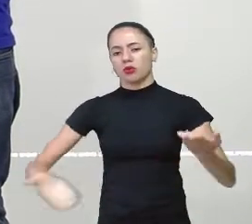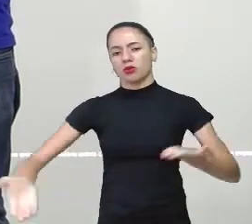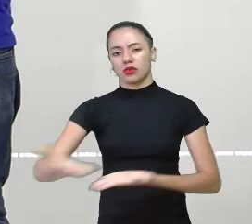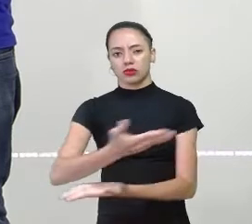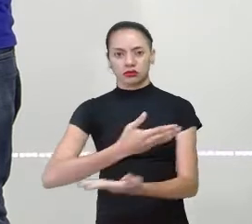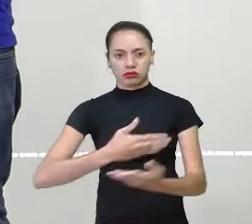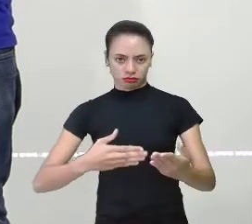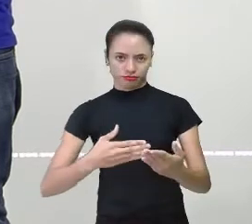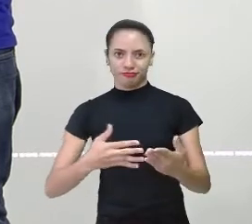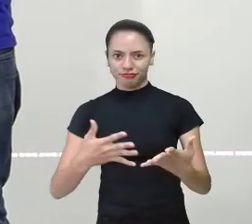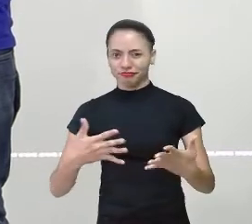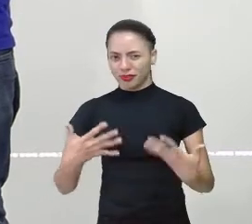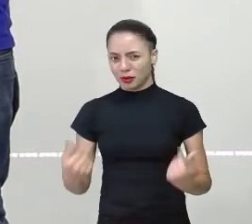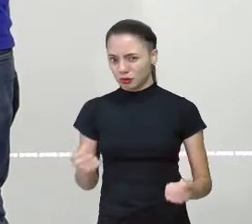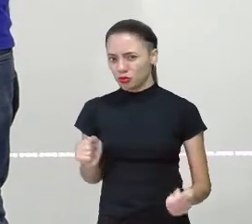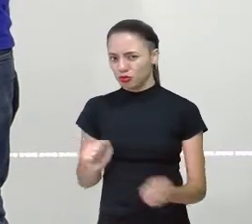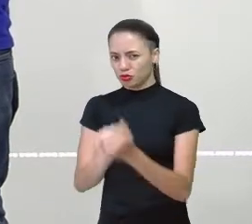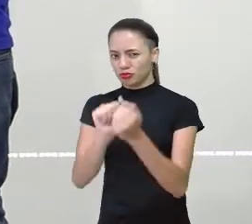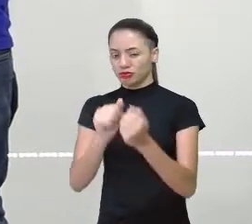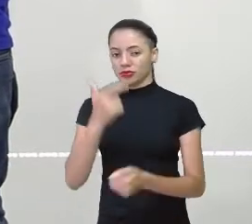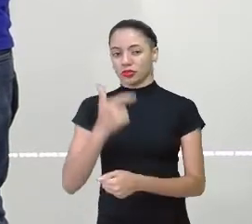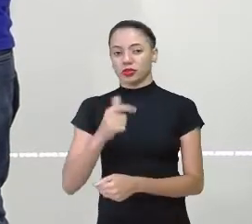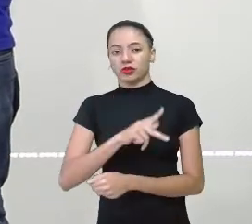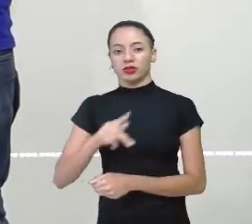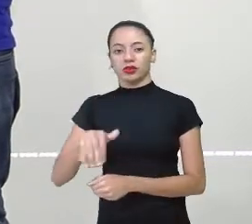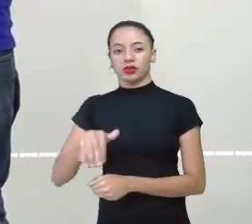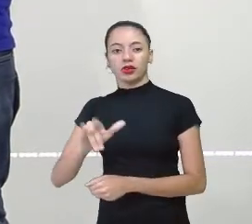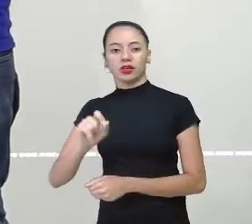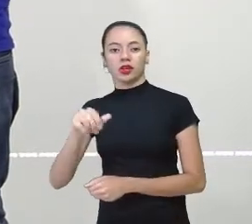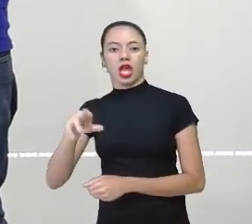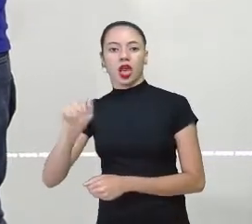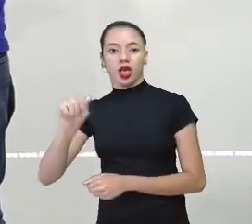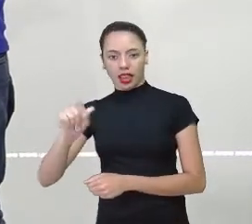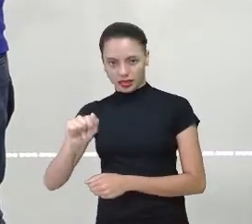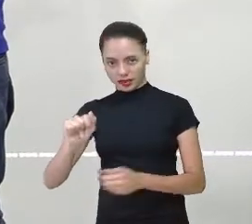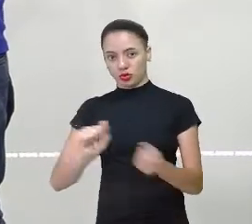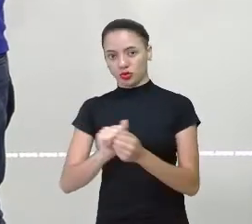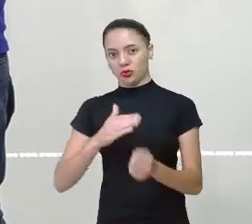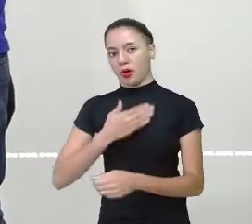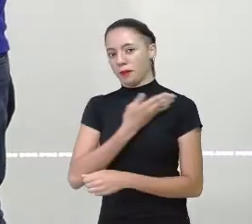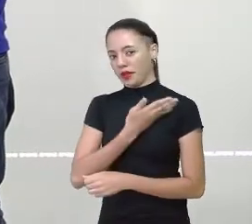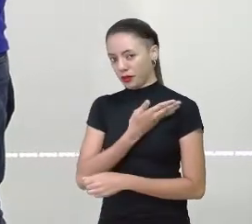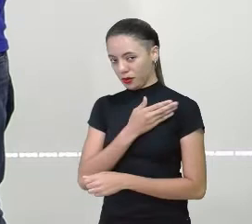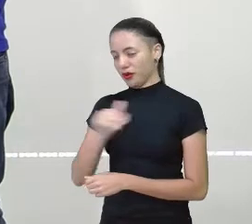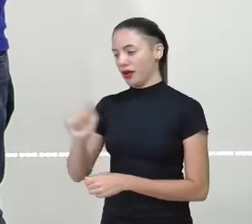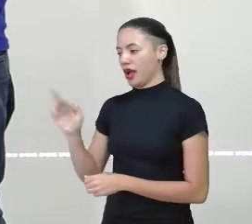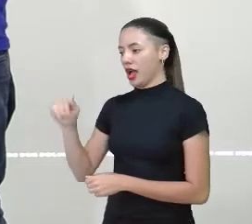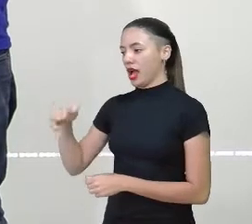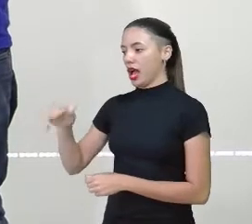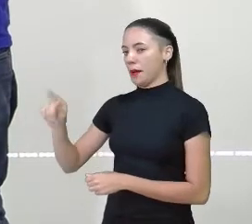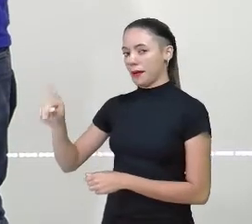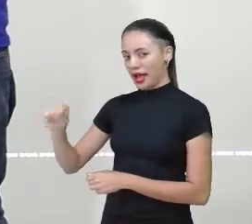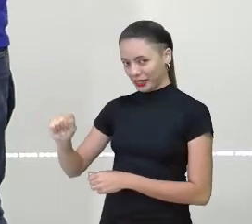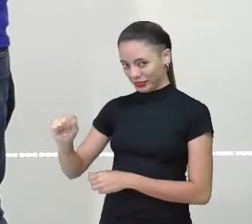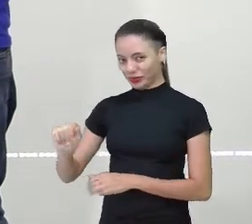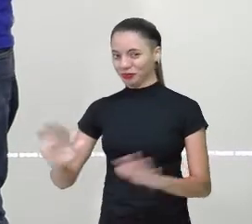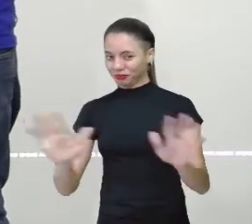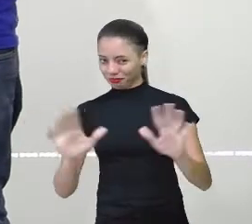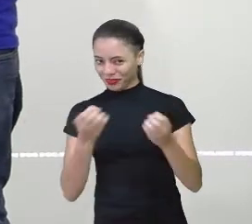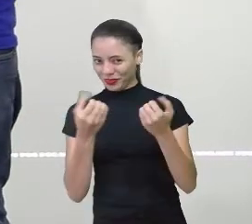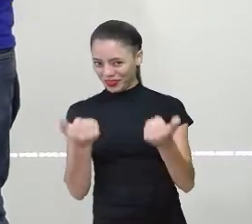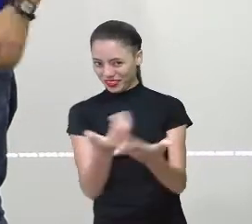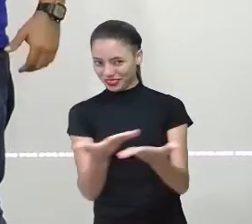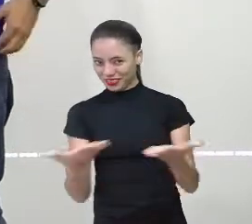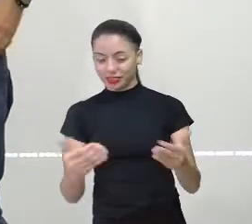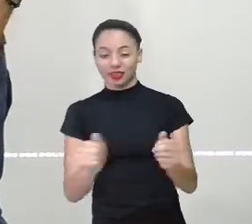E vamos juntos. Bom, eu sou a professora Yolanda, junto com meu amigo aqui, Armando Pérez, tudo bem com vocês, pessoal? essa joinha. E